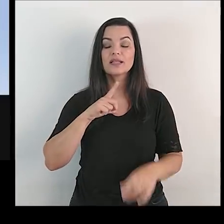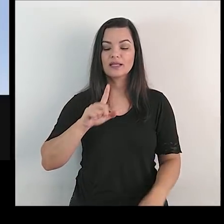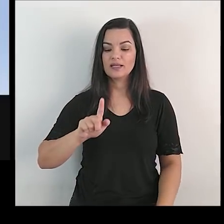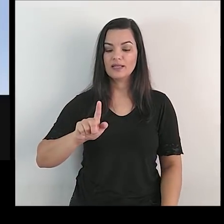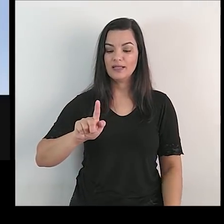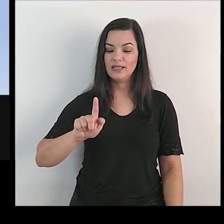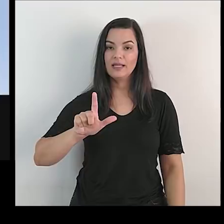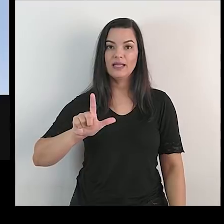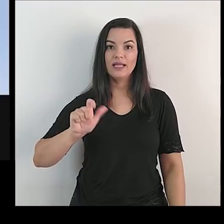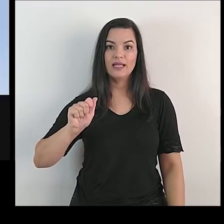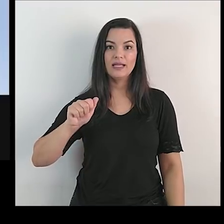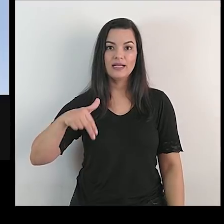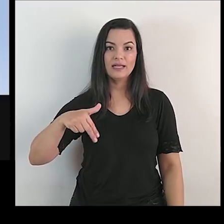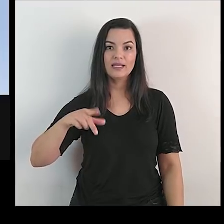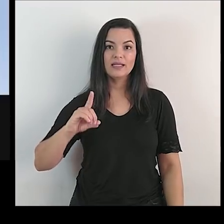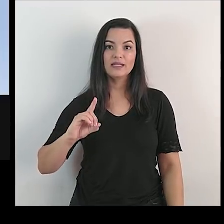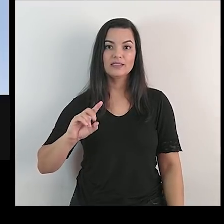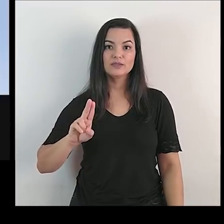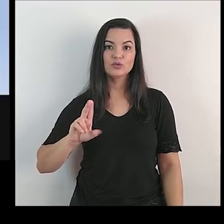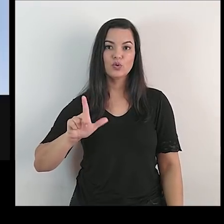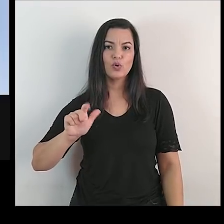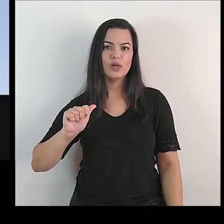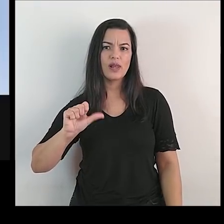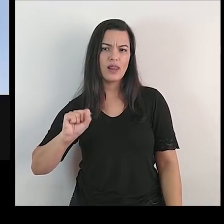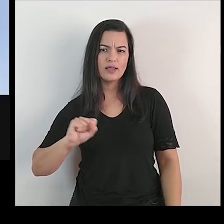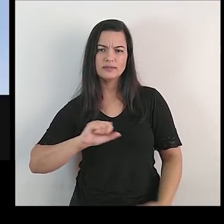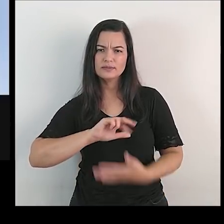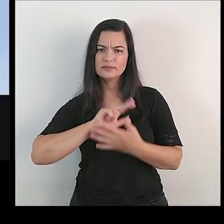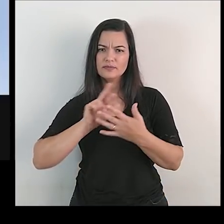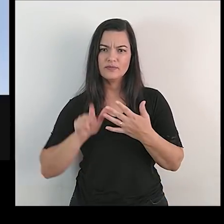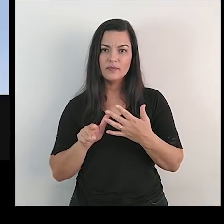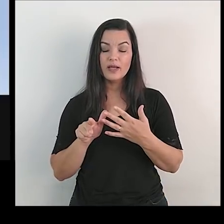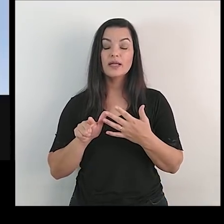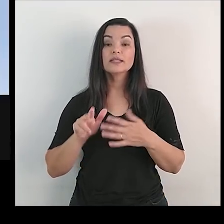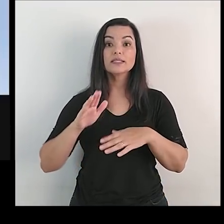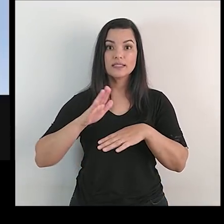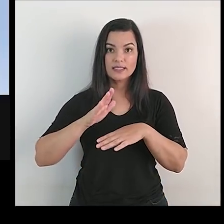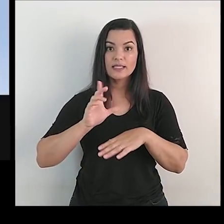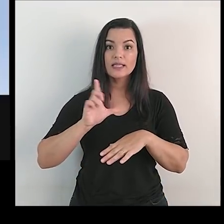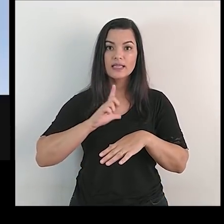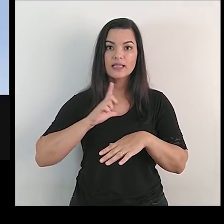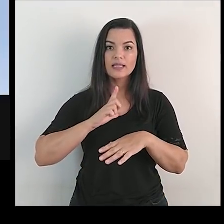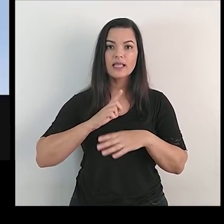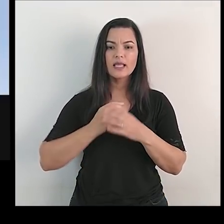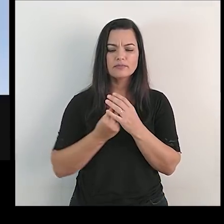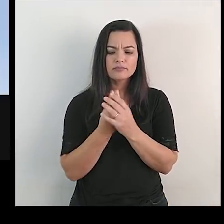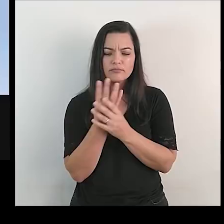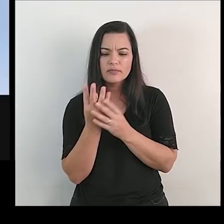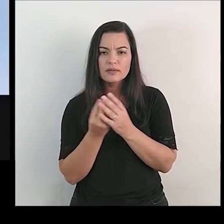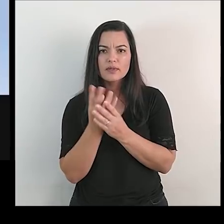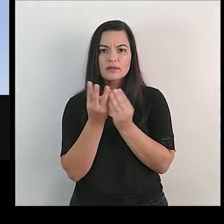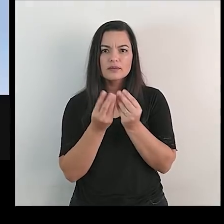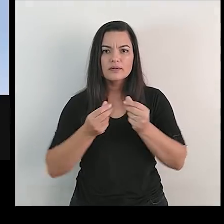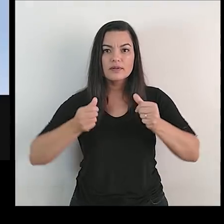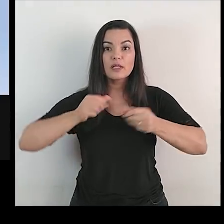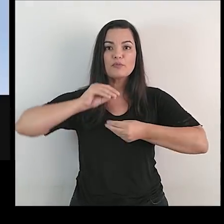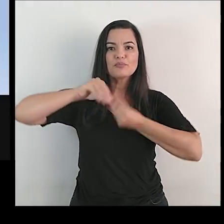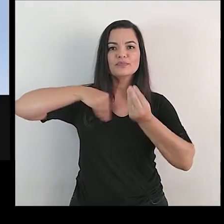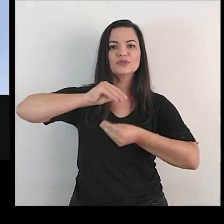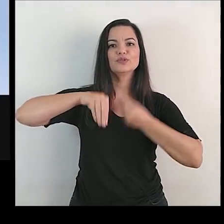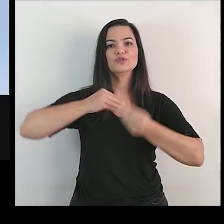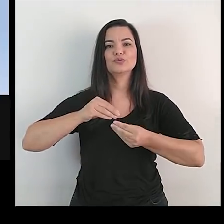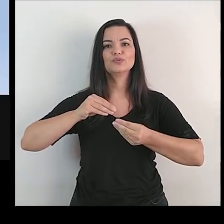algumas glândulas que elas produzem umas outras substâncias. Essas substâncias misturam com o grão